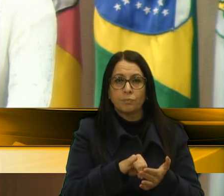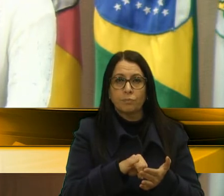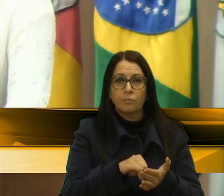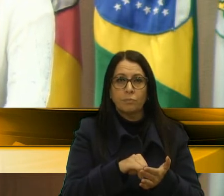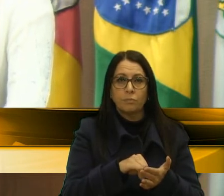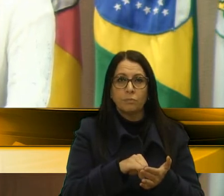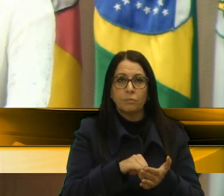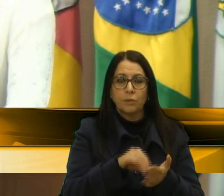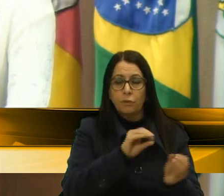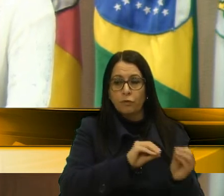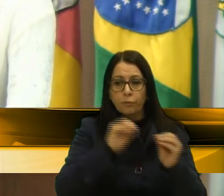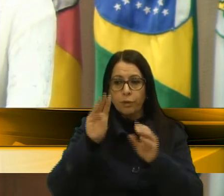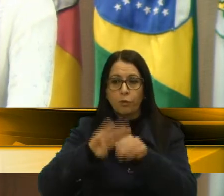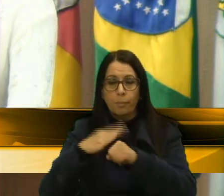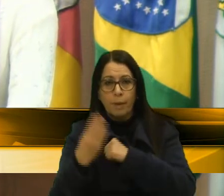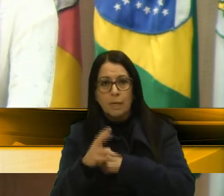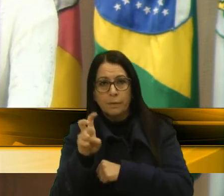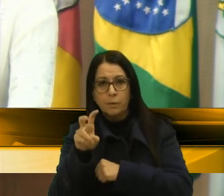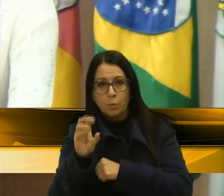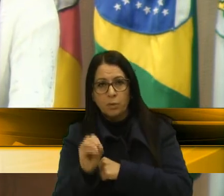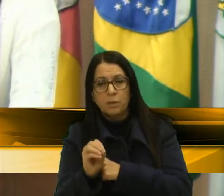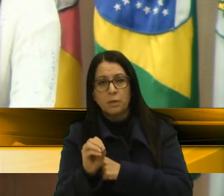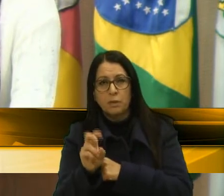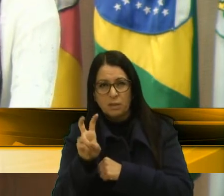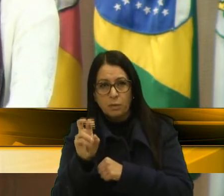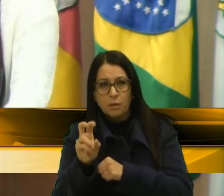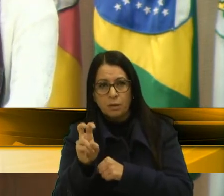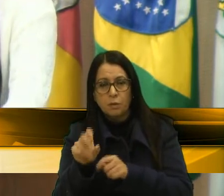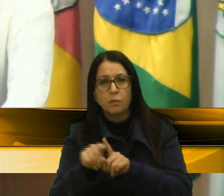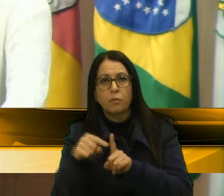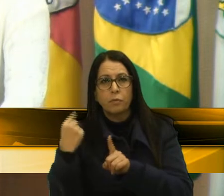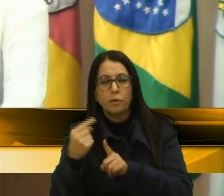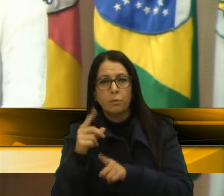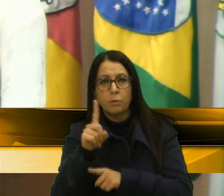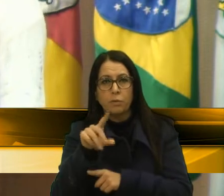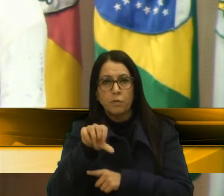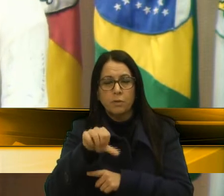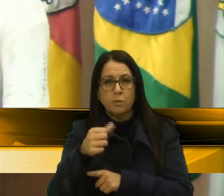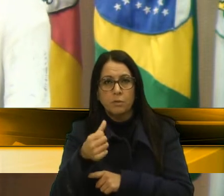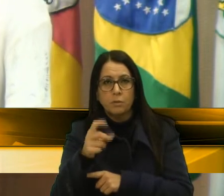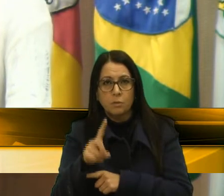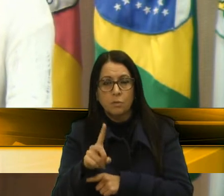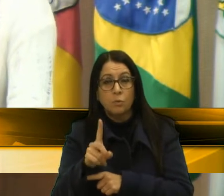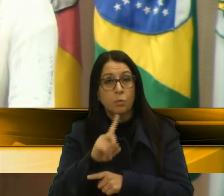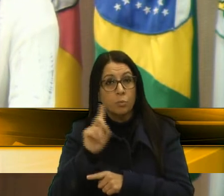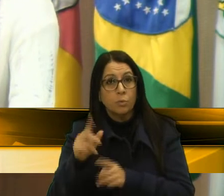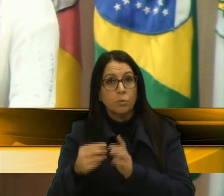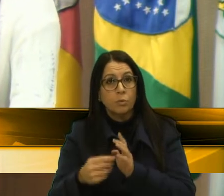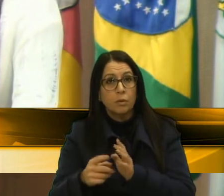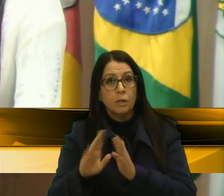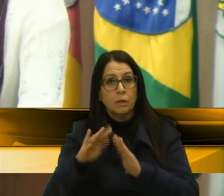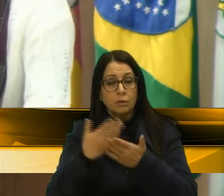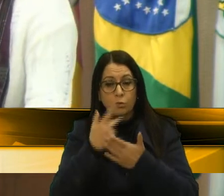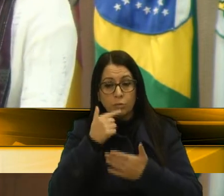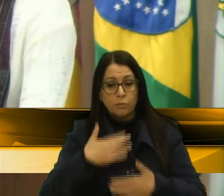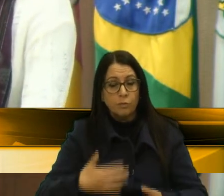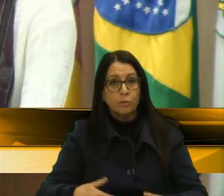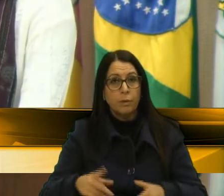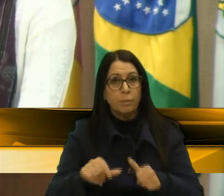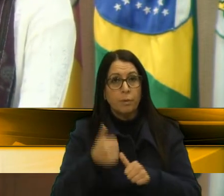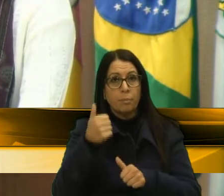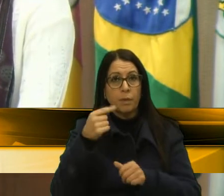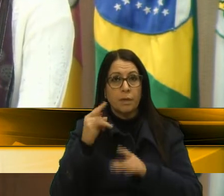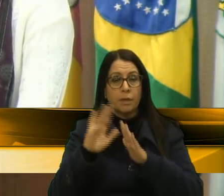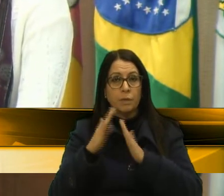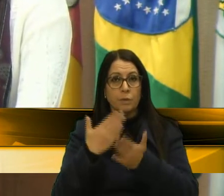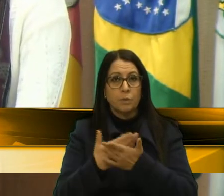parte do cinquentenário no ano de 1961. Cabe ressaltar aqui que o Cristóvão de Mendonça foi a primeira